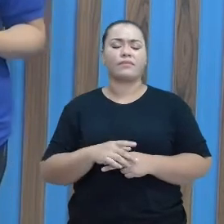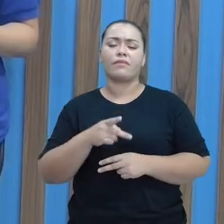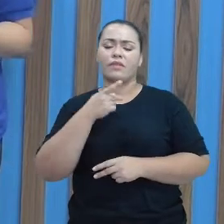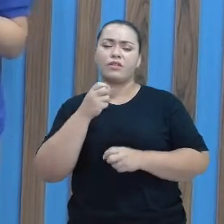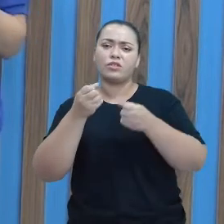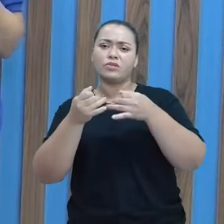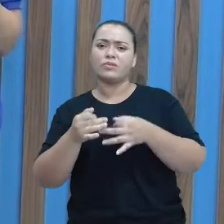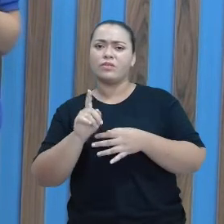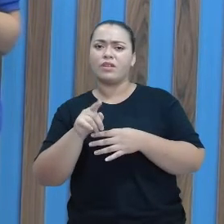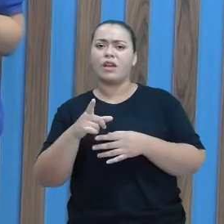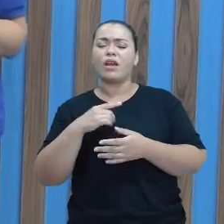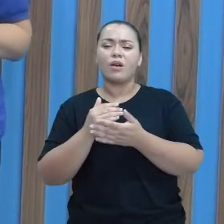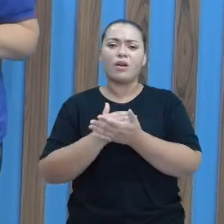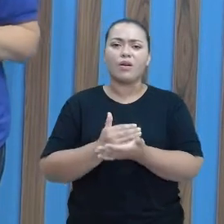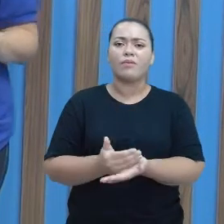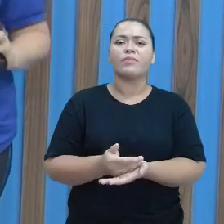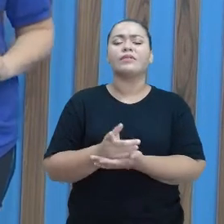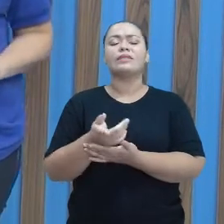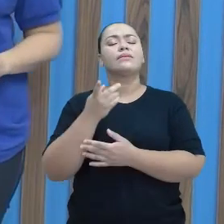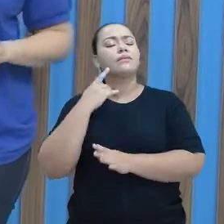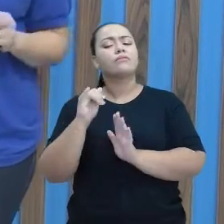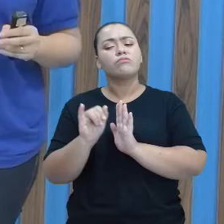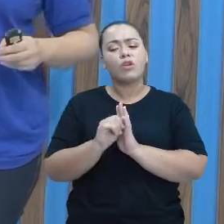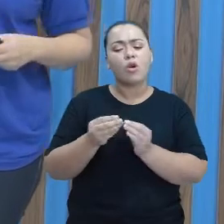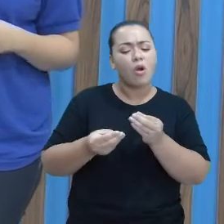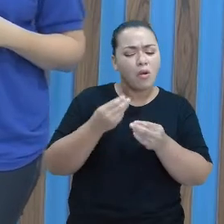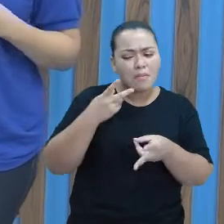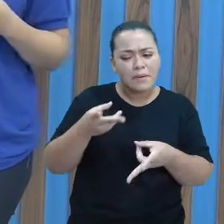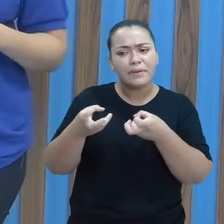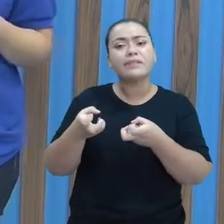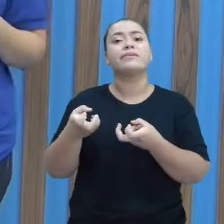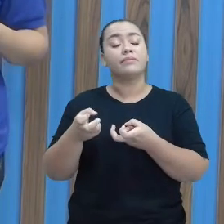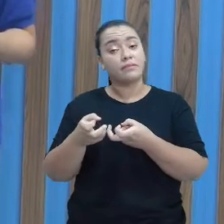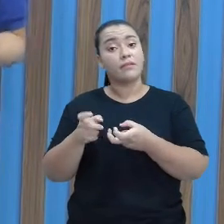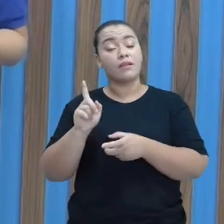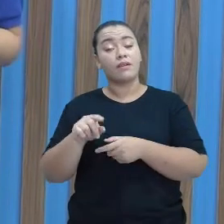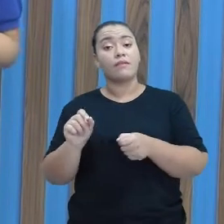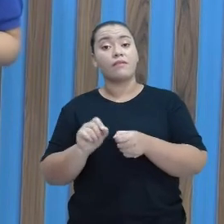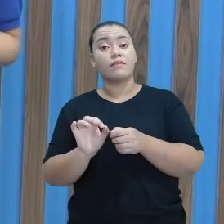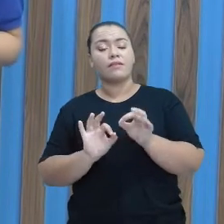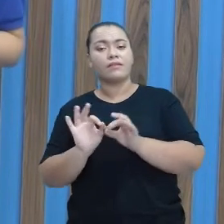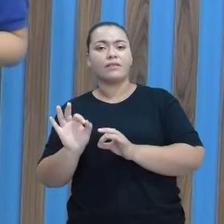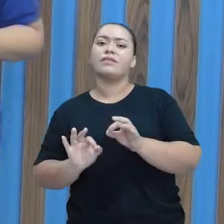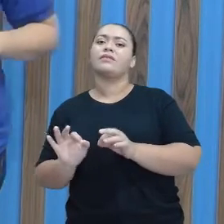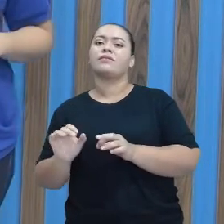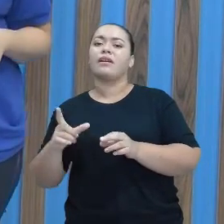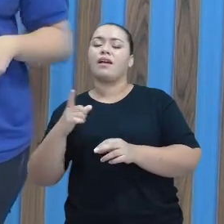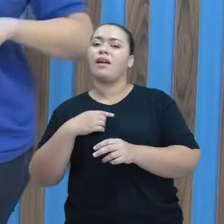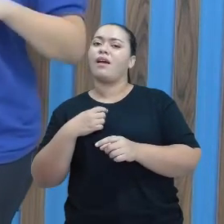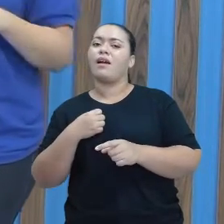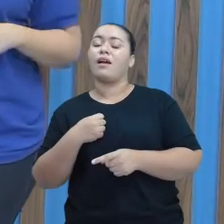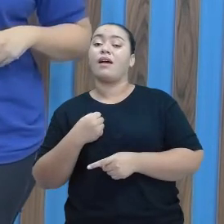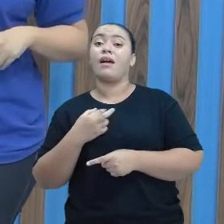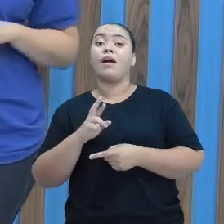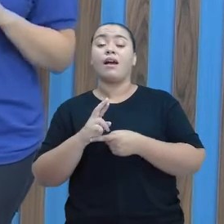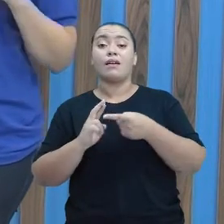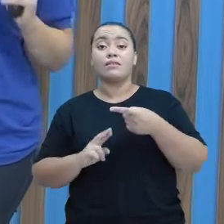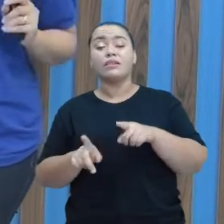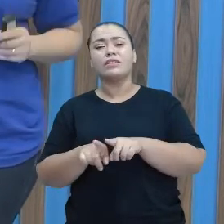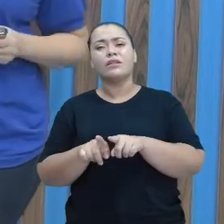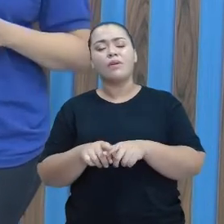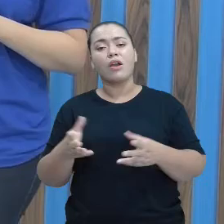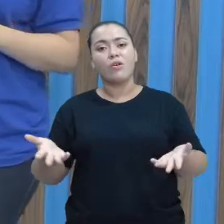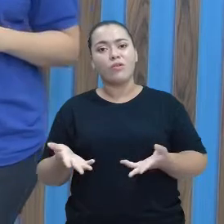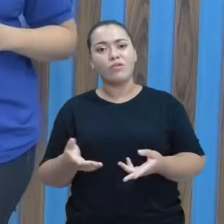pouquinho sobre esse começo de identificar como que a gente faria a confecção das razões. E hoje, a segunda parte